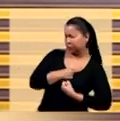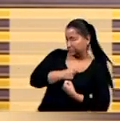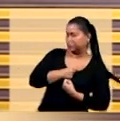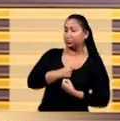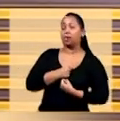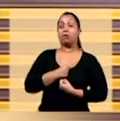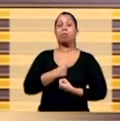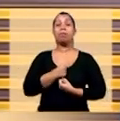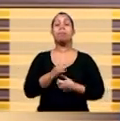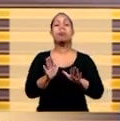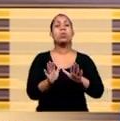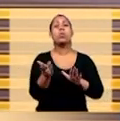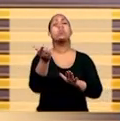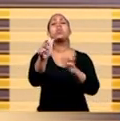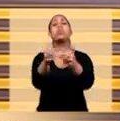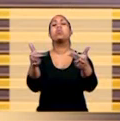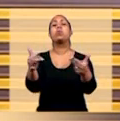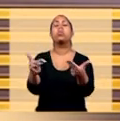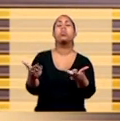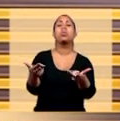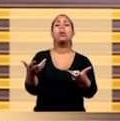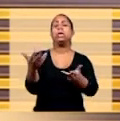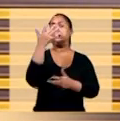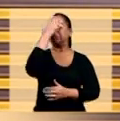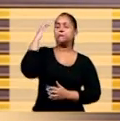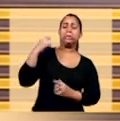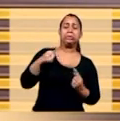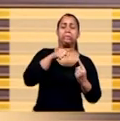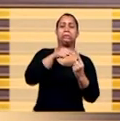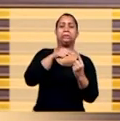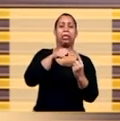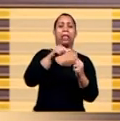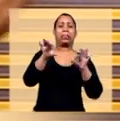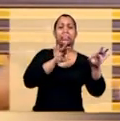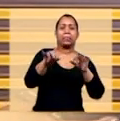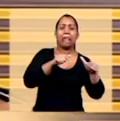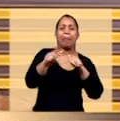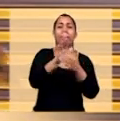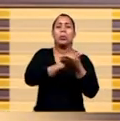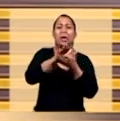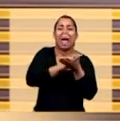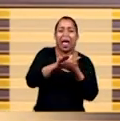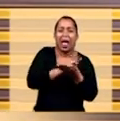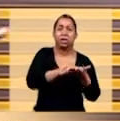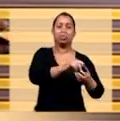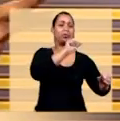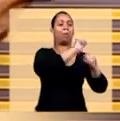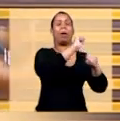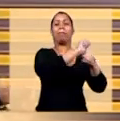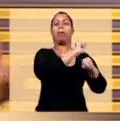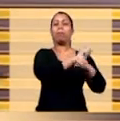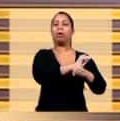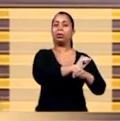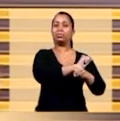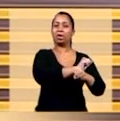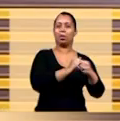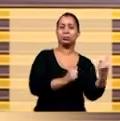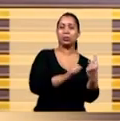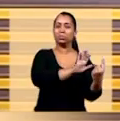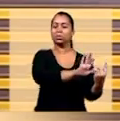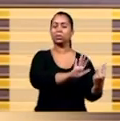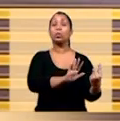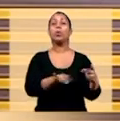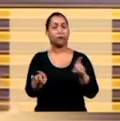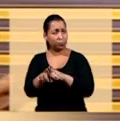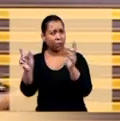formas esse assédio toma? Por exemplo, se a gente deixa um funcionário sem trabalho, sabe? Como a gente fala, deixar na geladeira, isolar